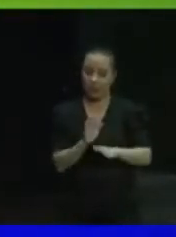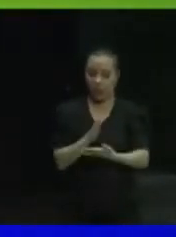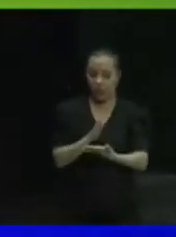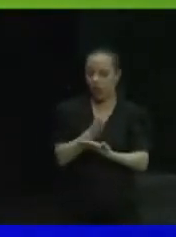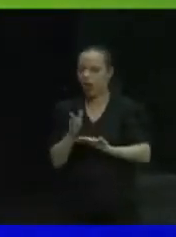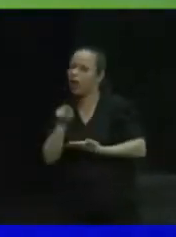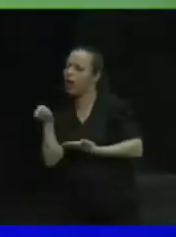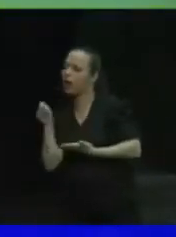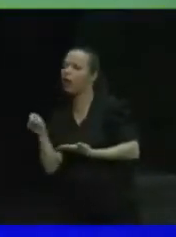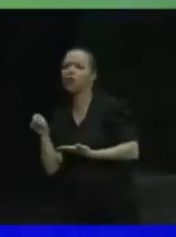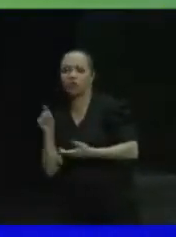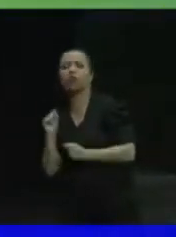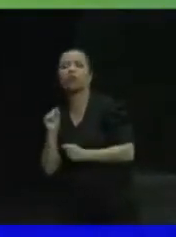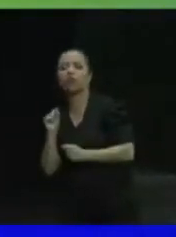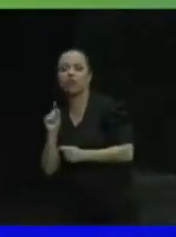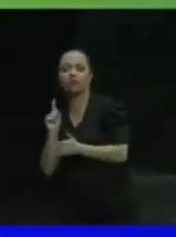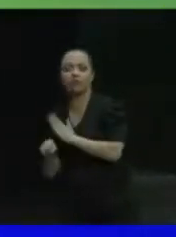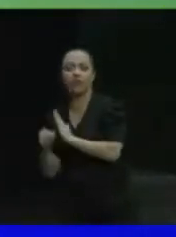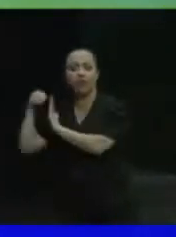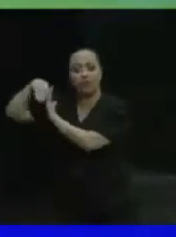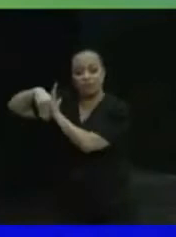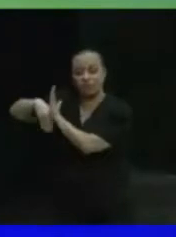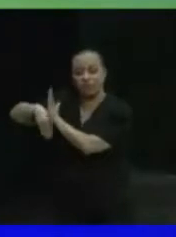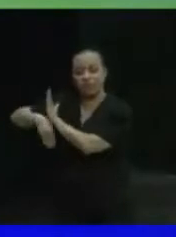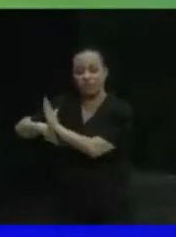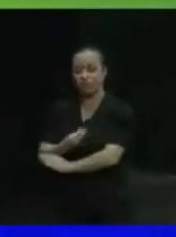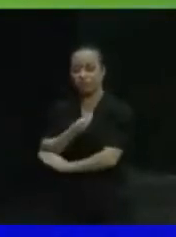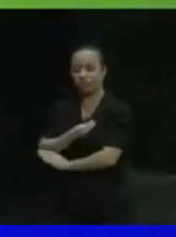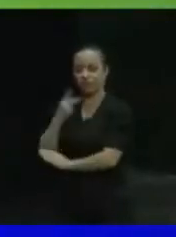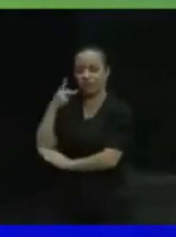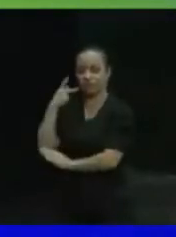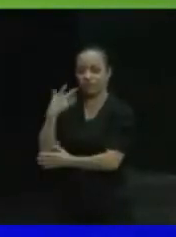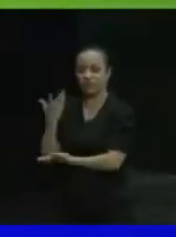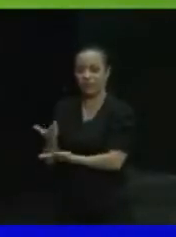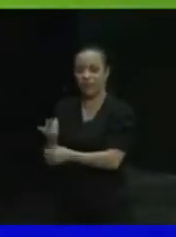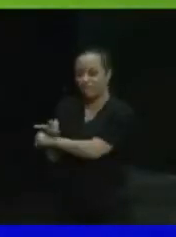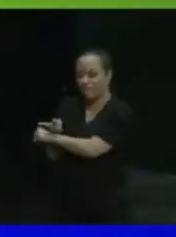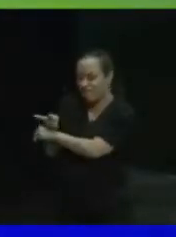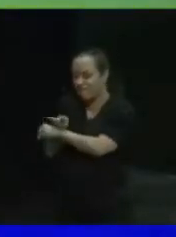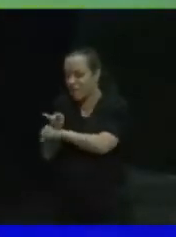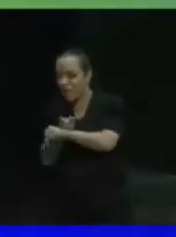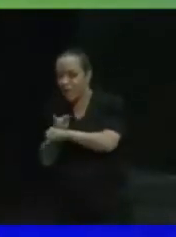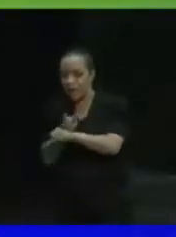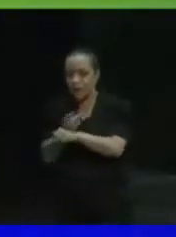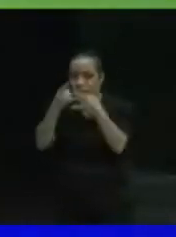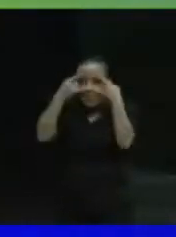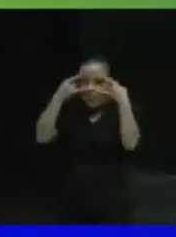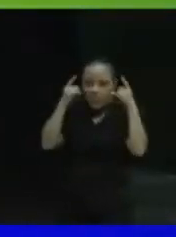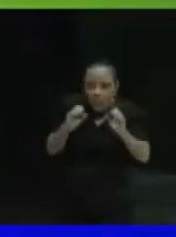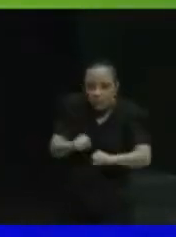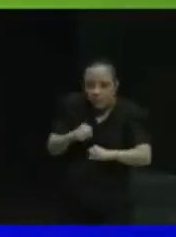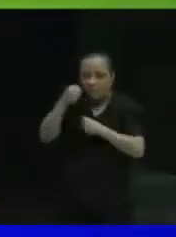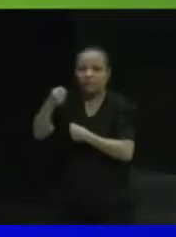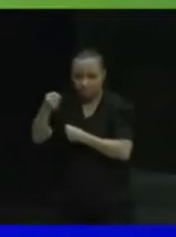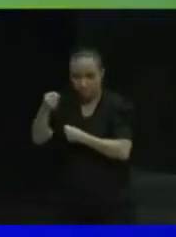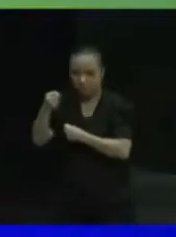parte é a degeneração maior da vida política. A busca do interesse público foi